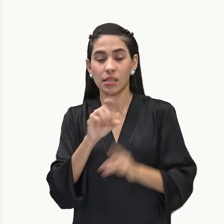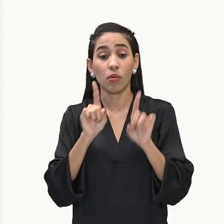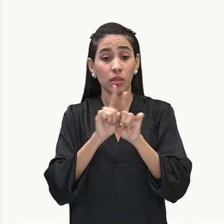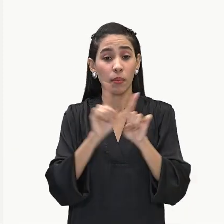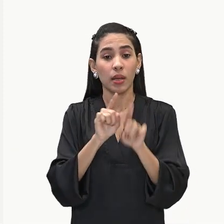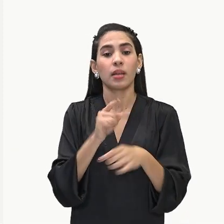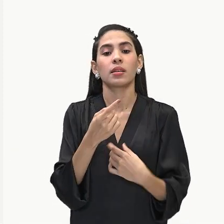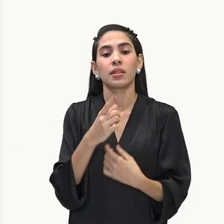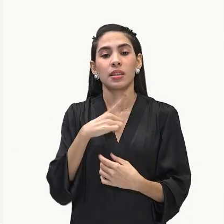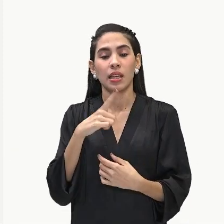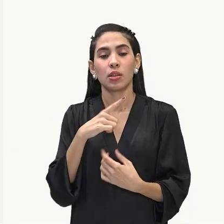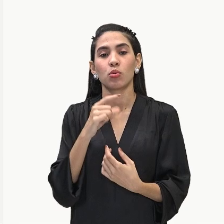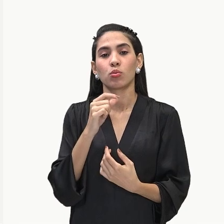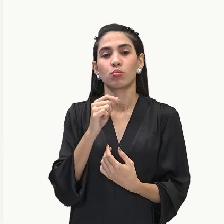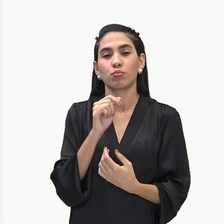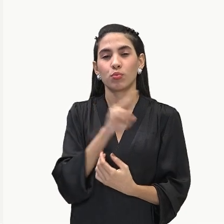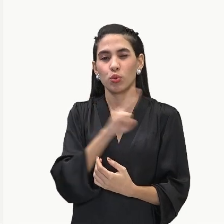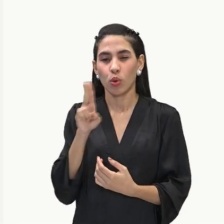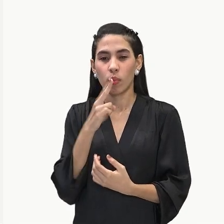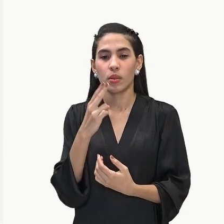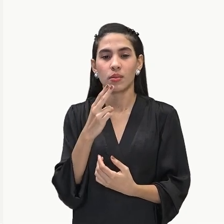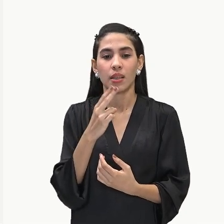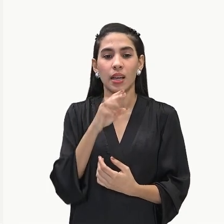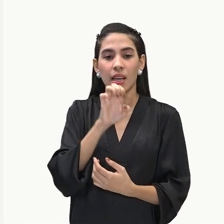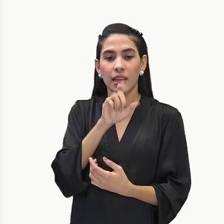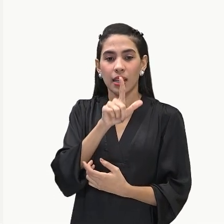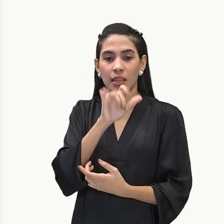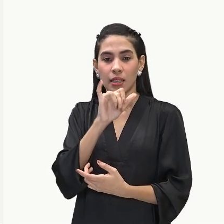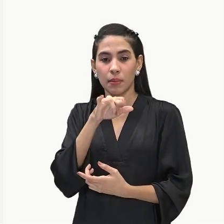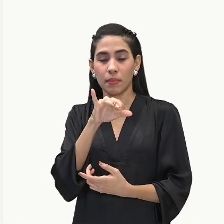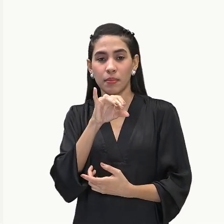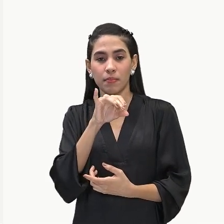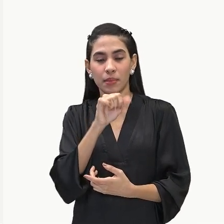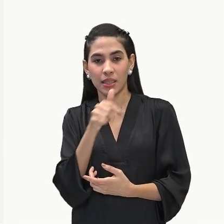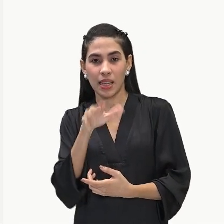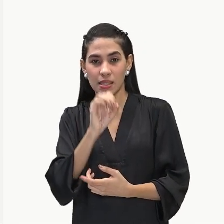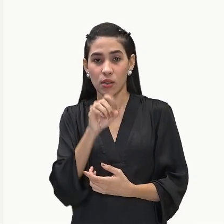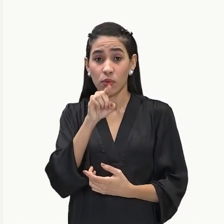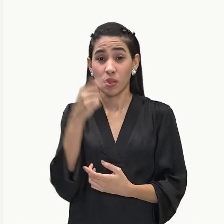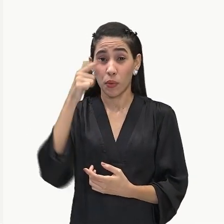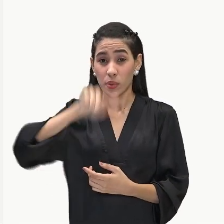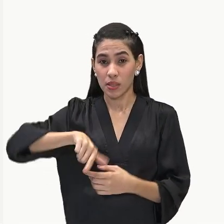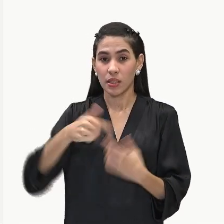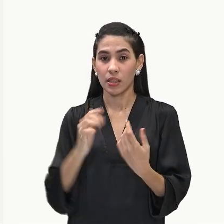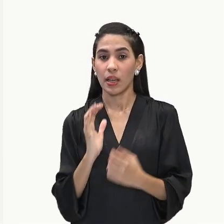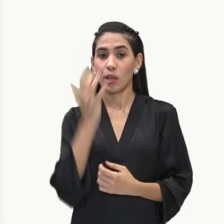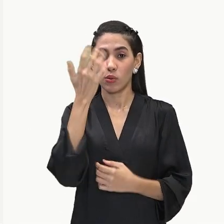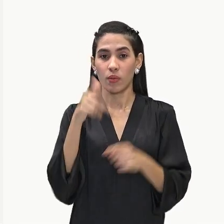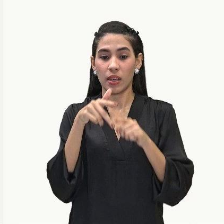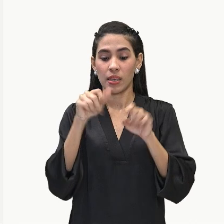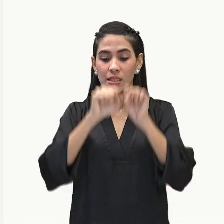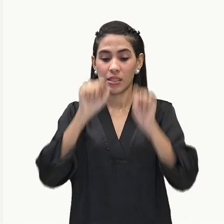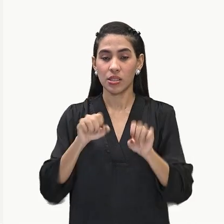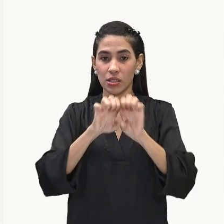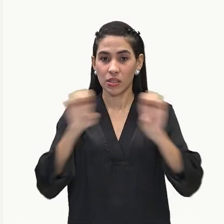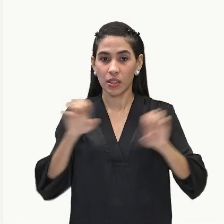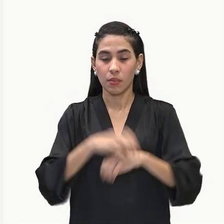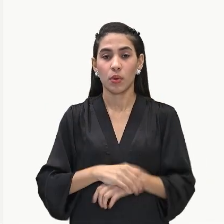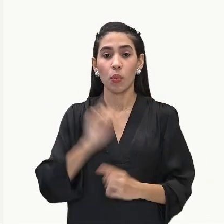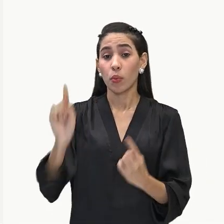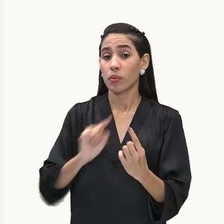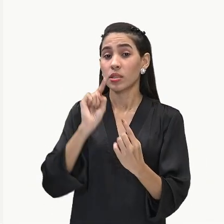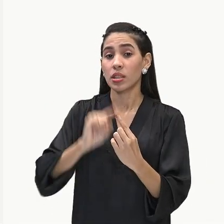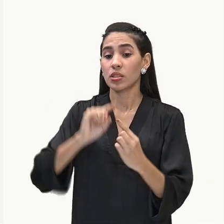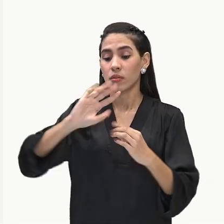de eliminação, é um método para resolver sistema de equações. O objetivo é adicionar